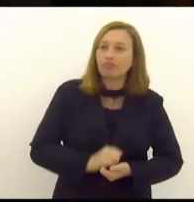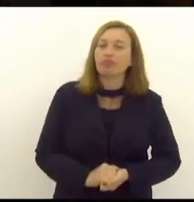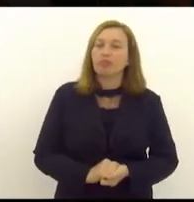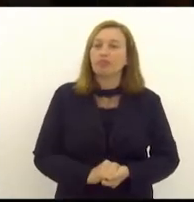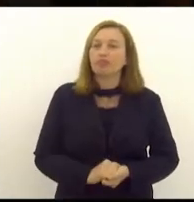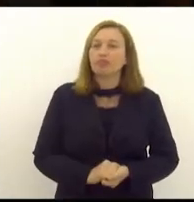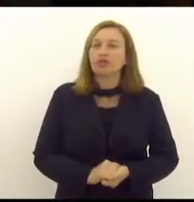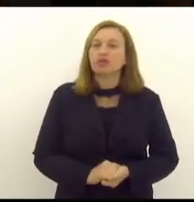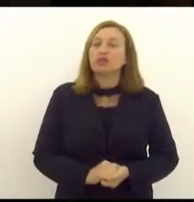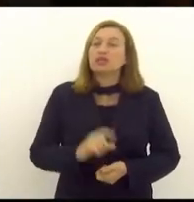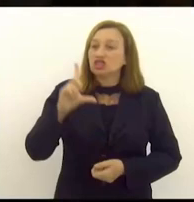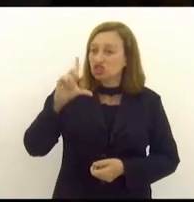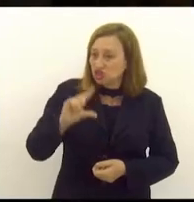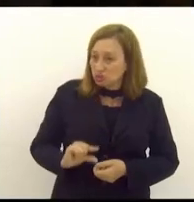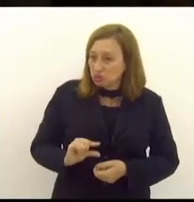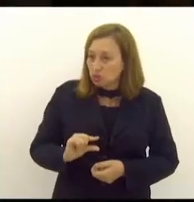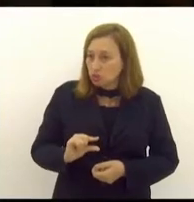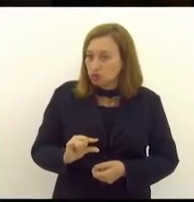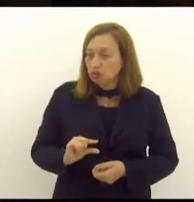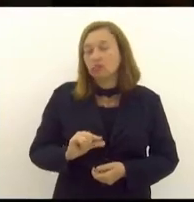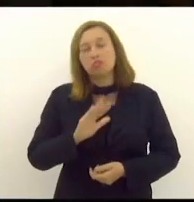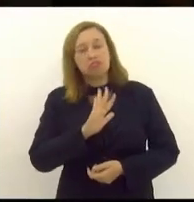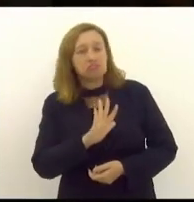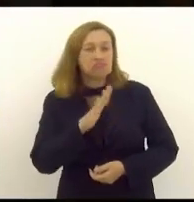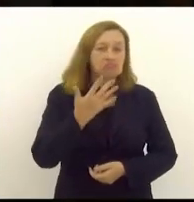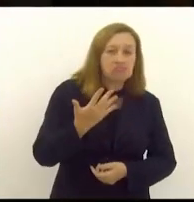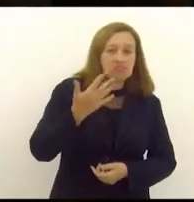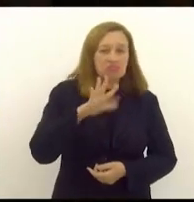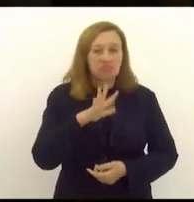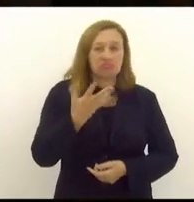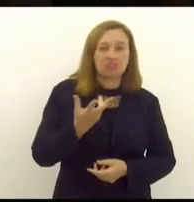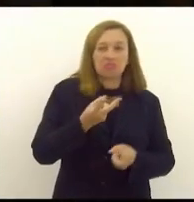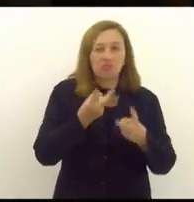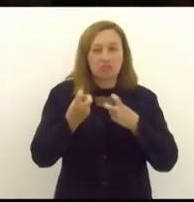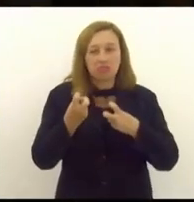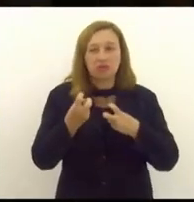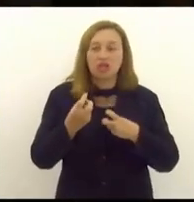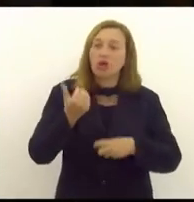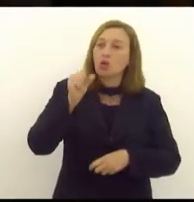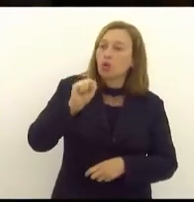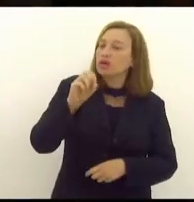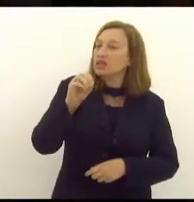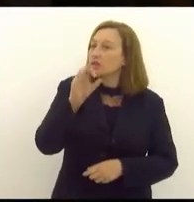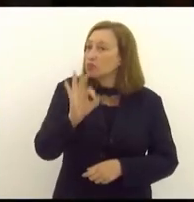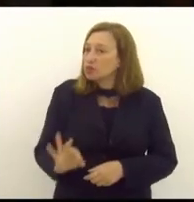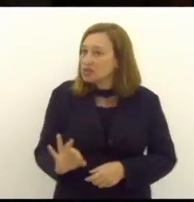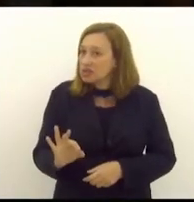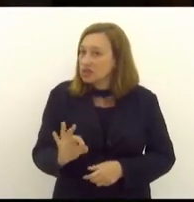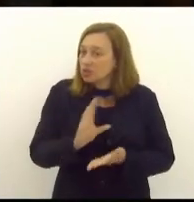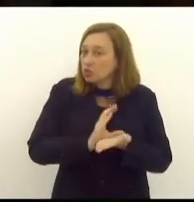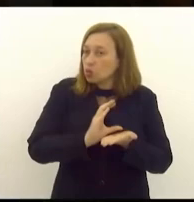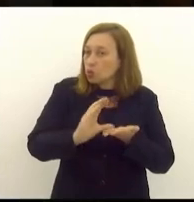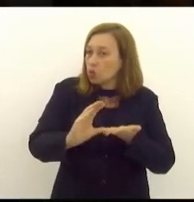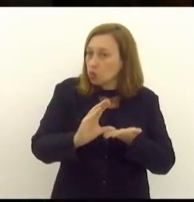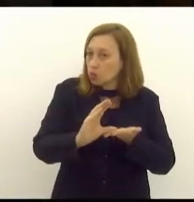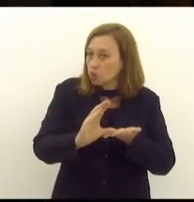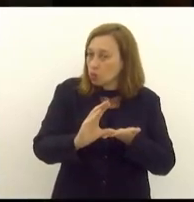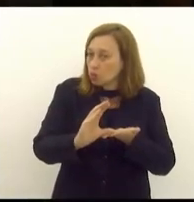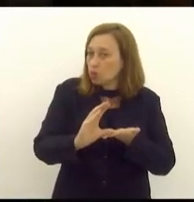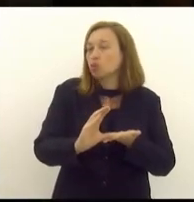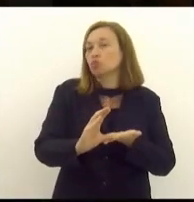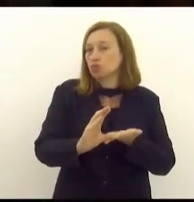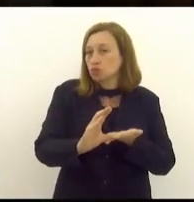que além de ter reduzido em pelo menos aí é como a gente pode ver em 80% os recursos